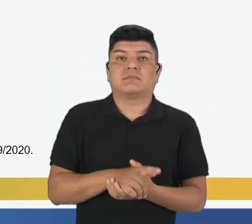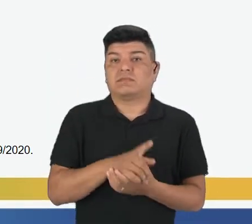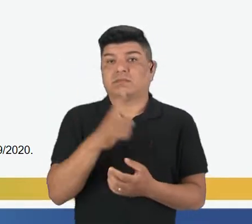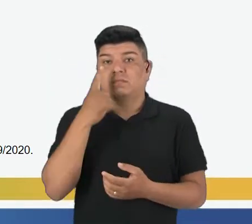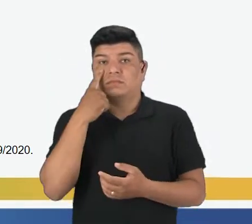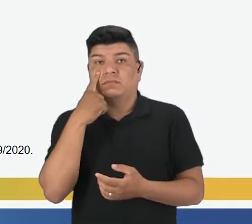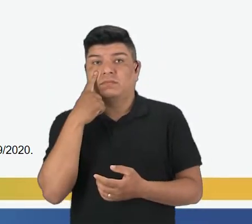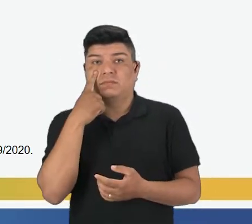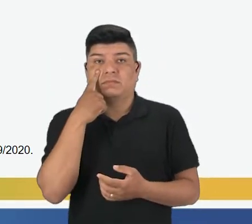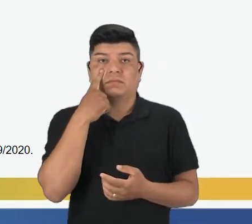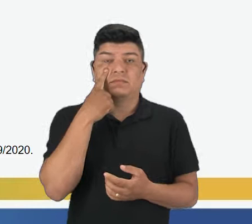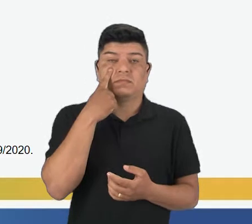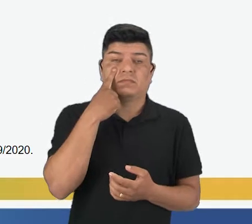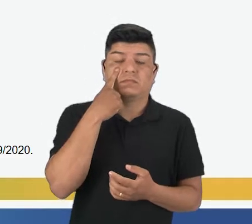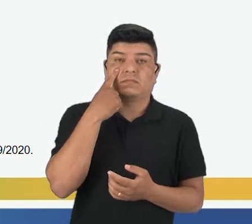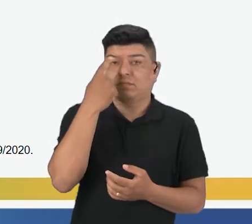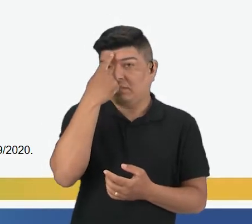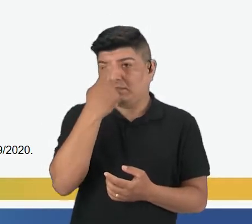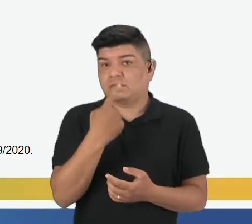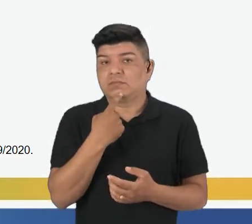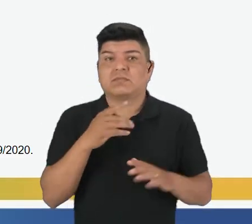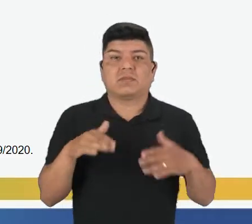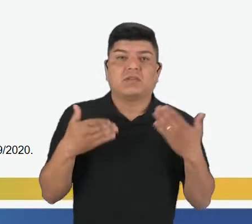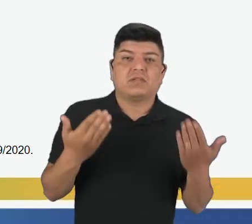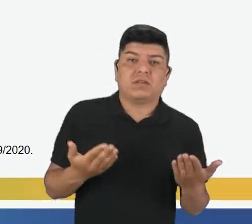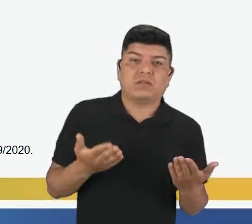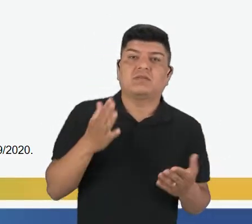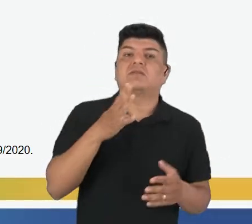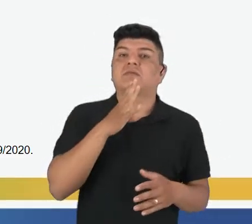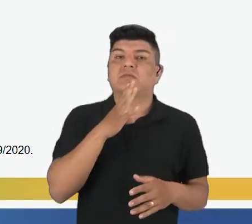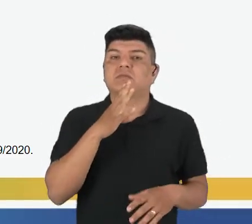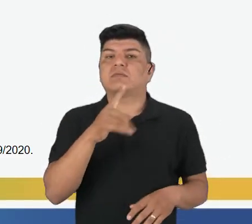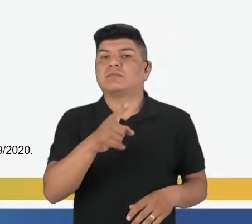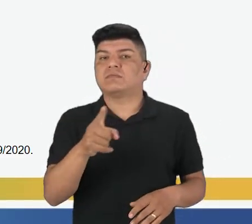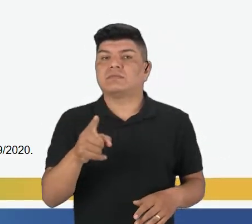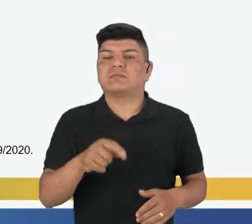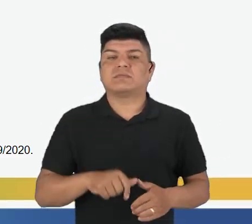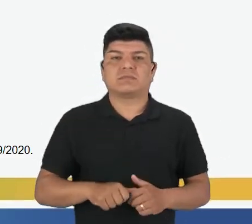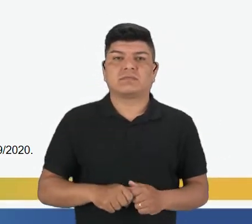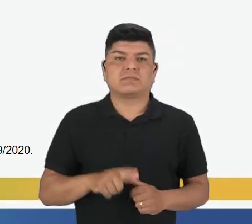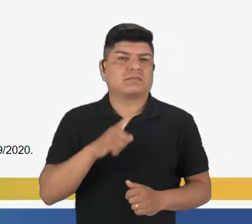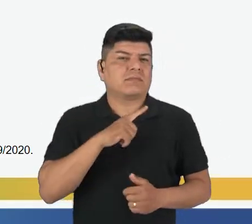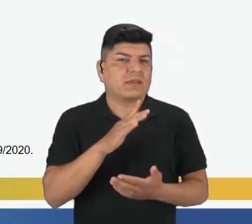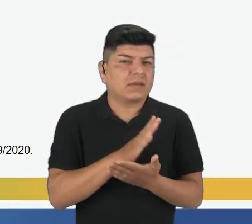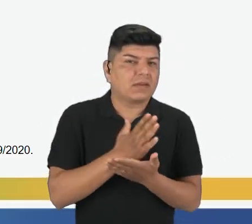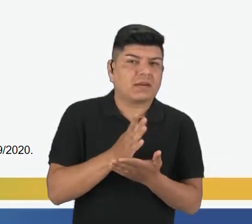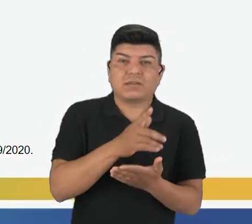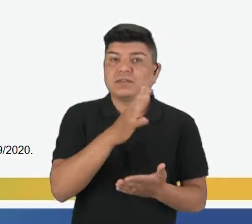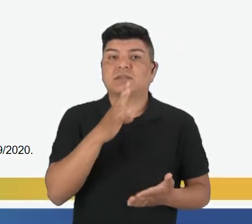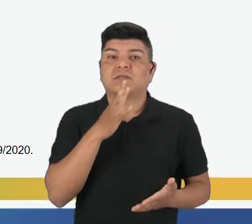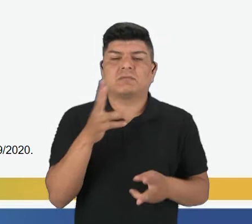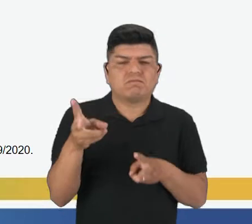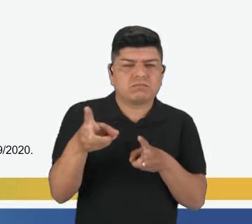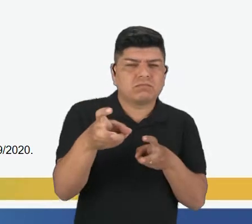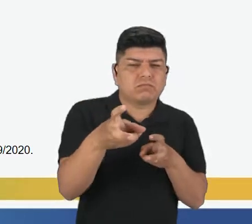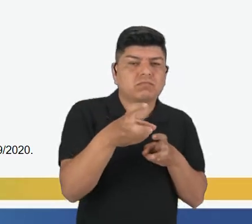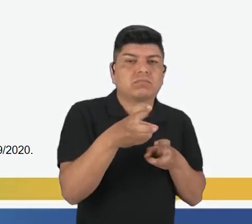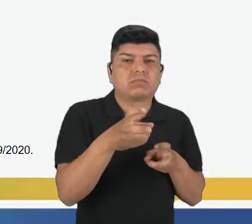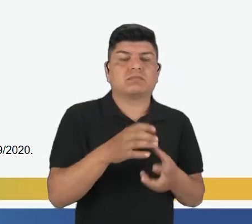está observando nessa imagem, qual delas você já conhece? Tem alguma que você consegue